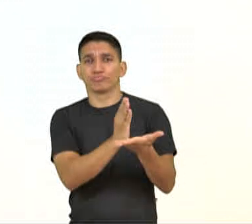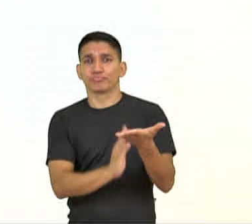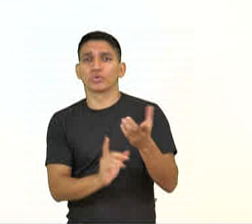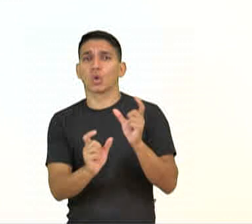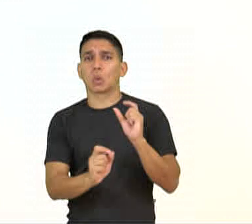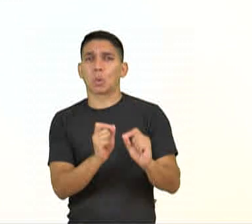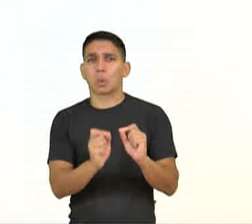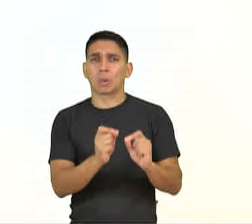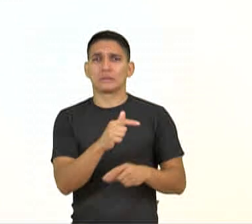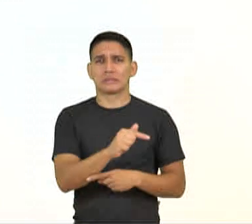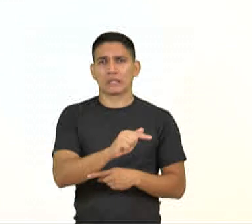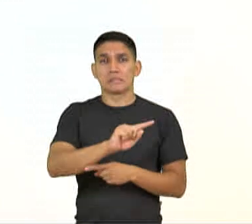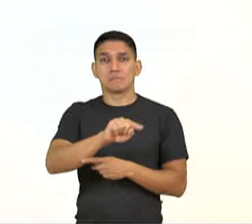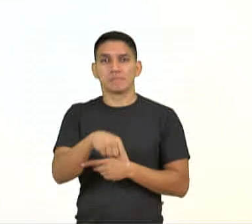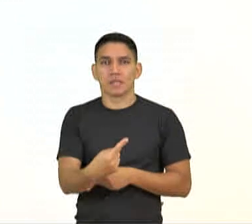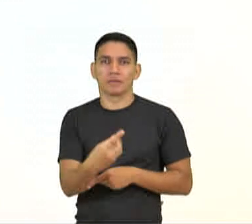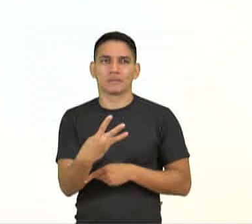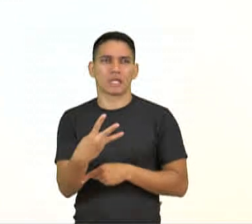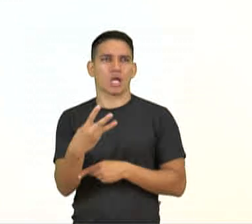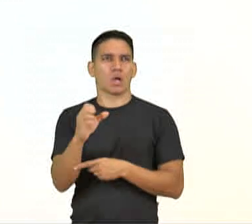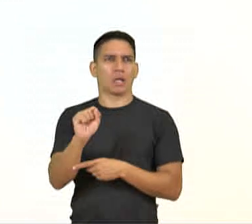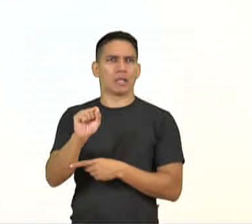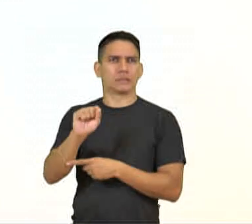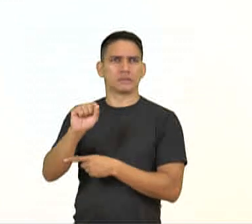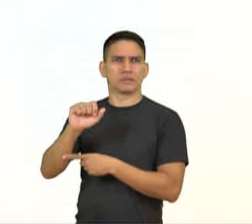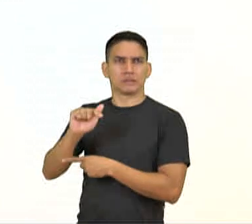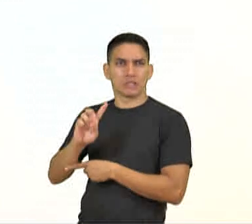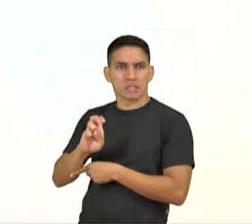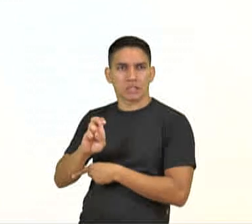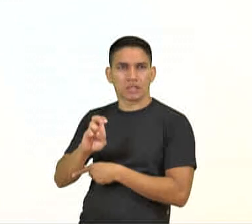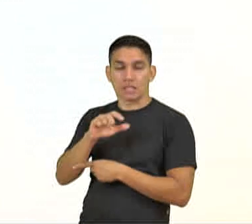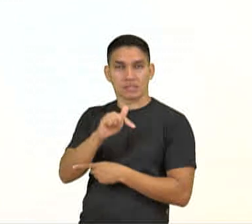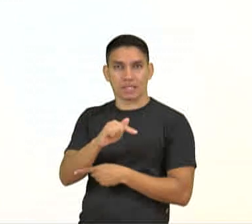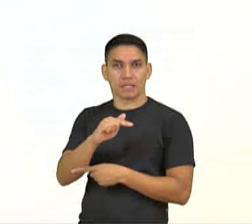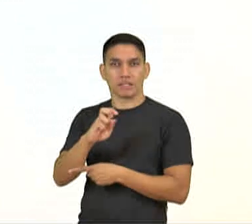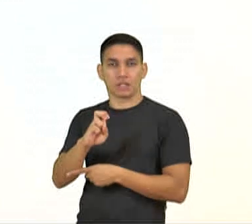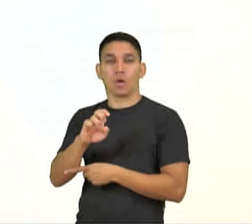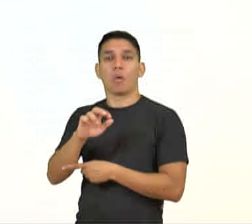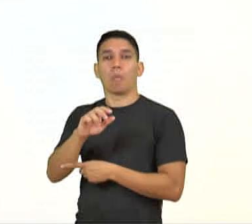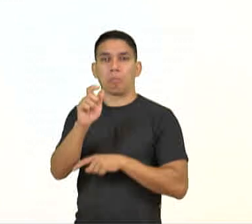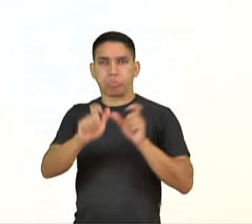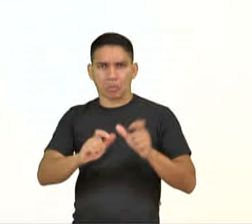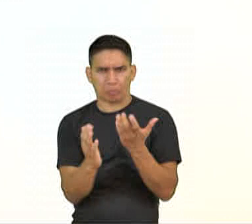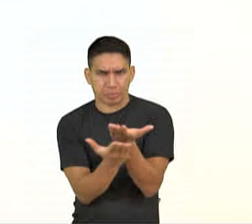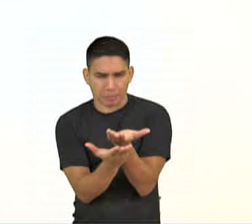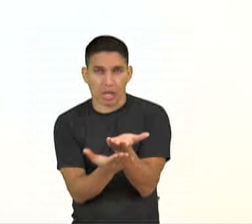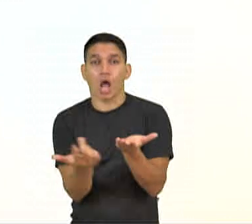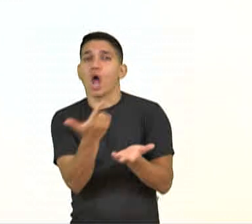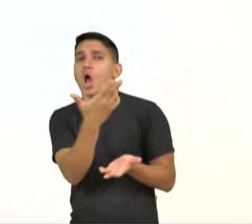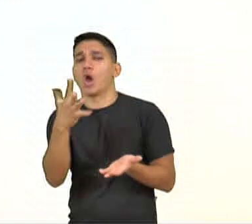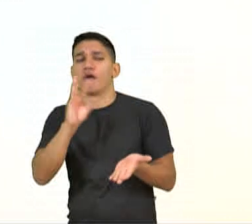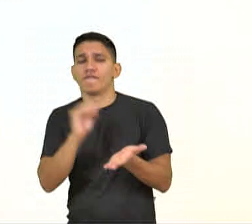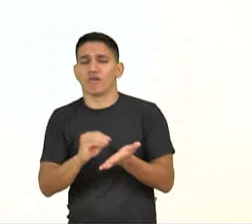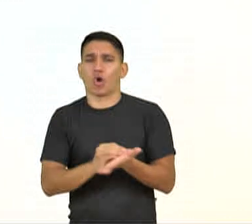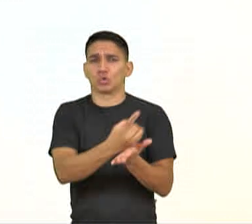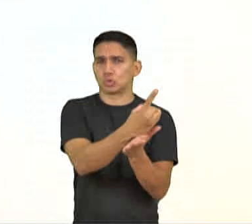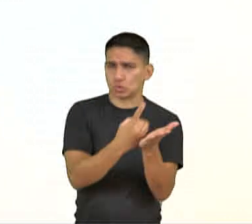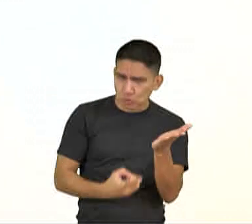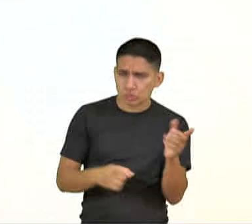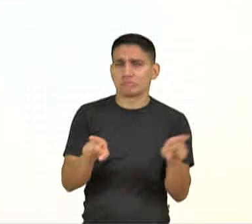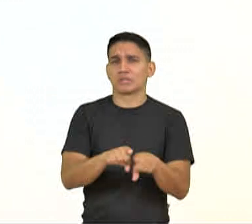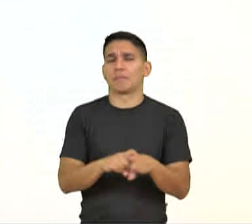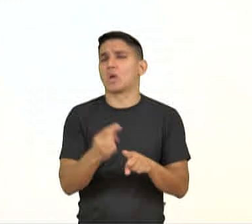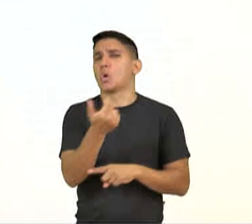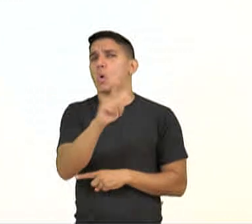7.375 processos e cerca de 45 mil são casos que perderam o objeto, por falta de documentos ou